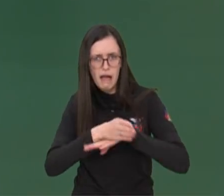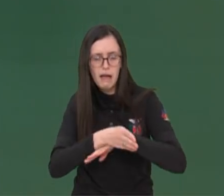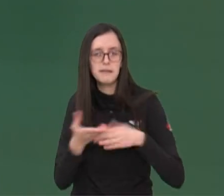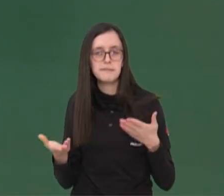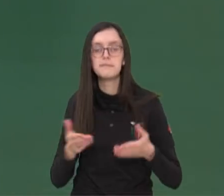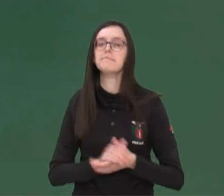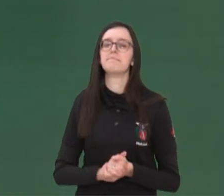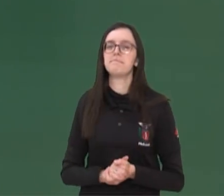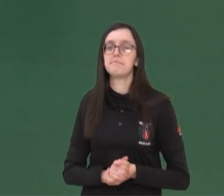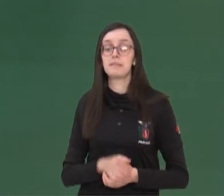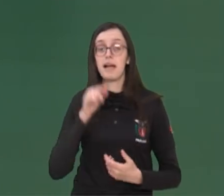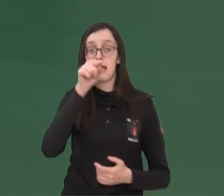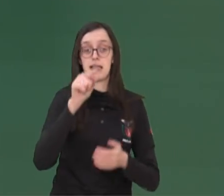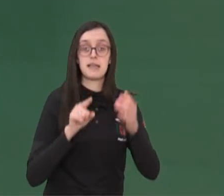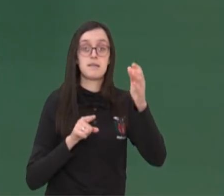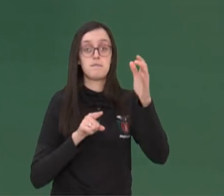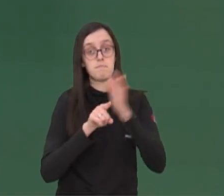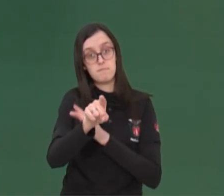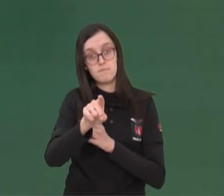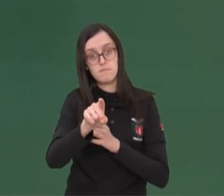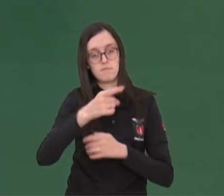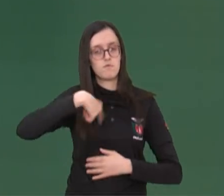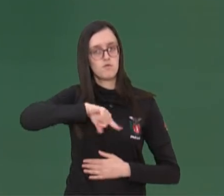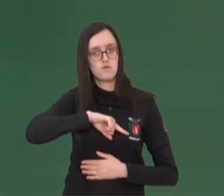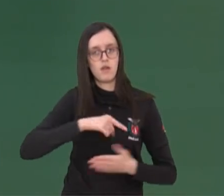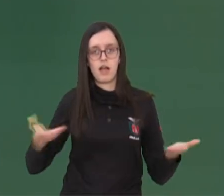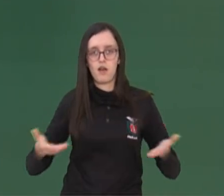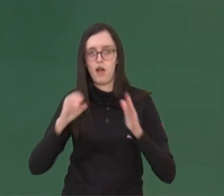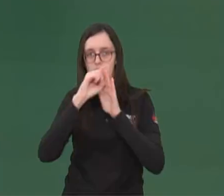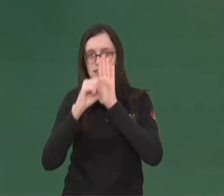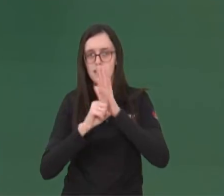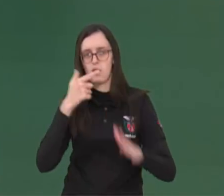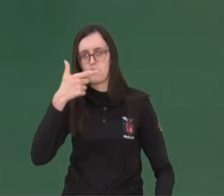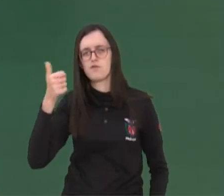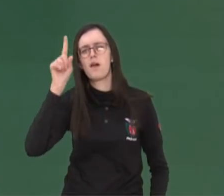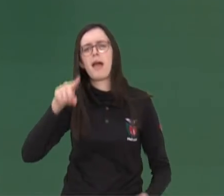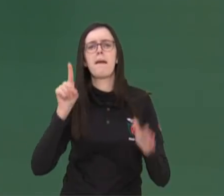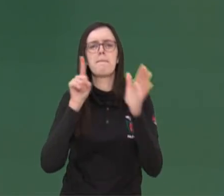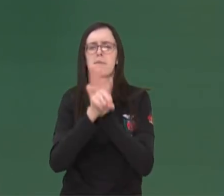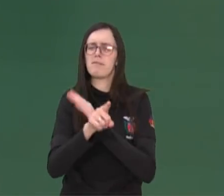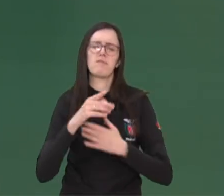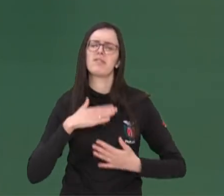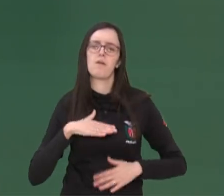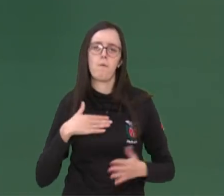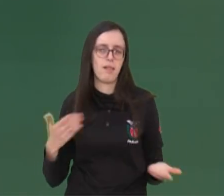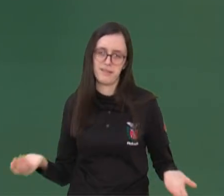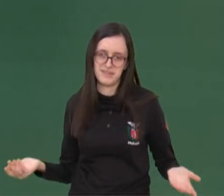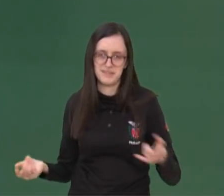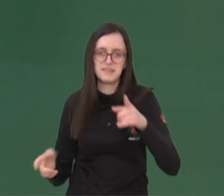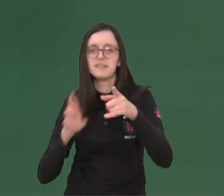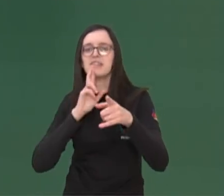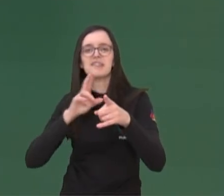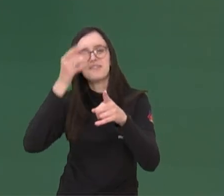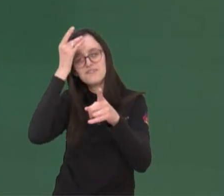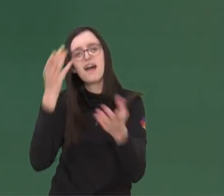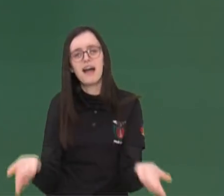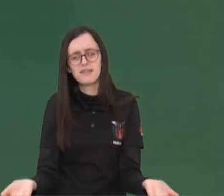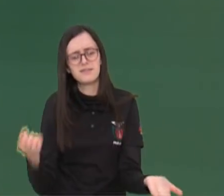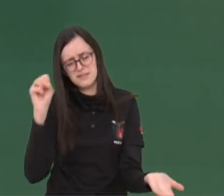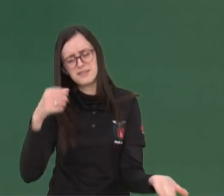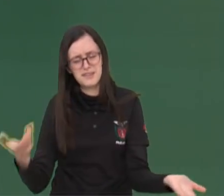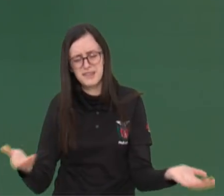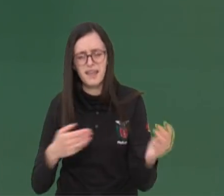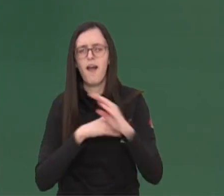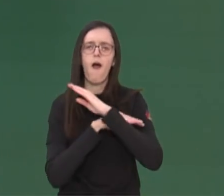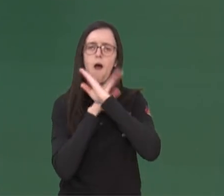política? Essa pergunta, para nós, em pleno século XXI, é uma pergunta super tranquila. Você responde bem tranquilo que é